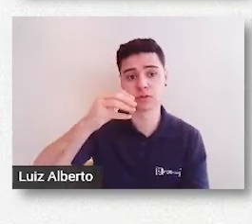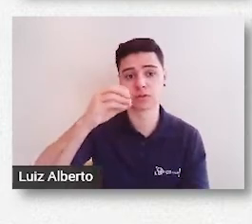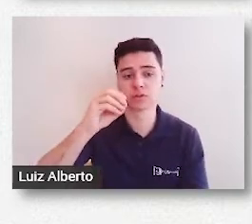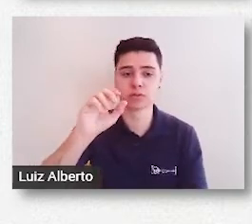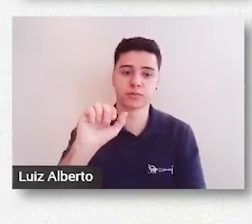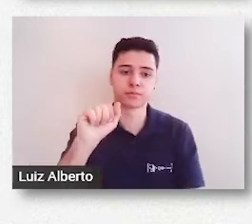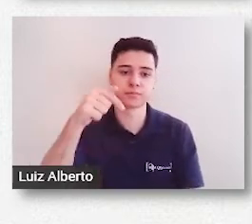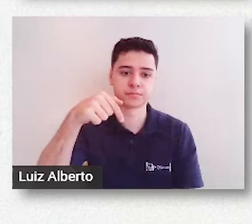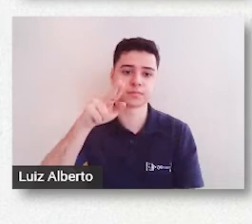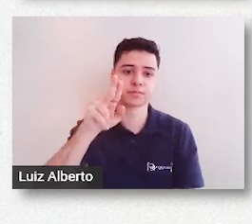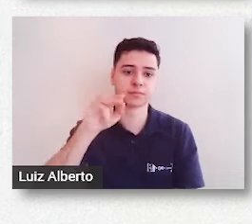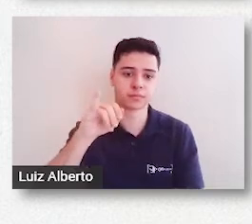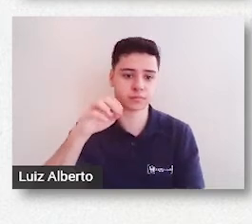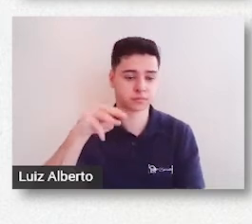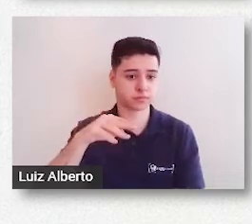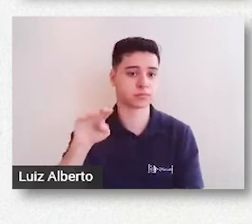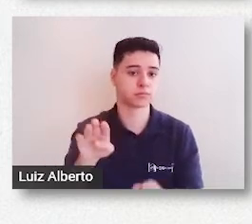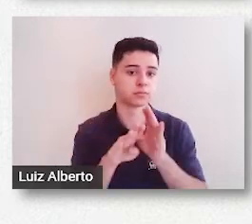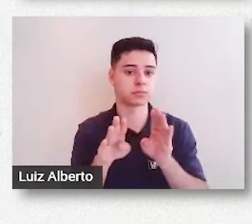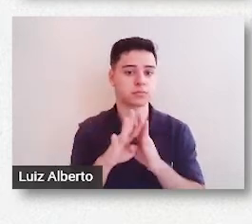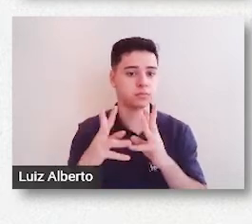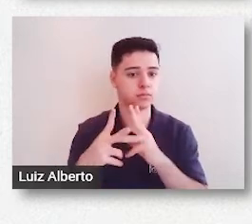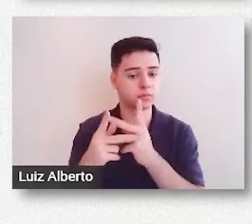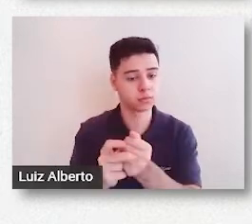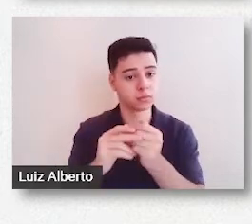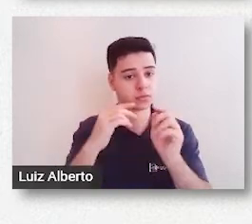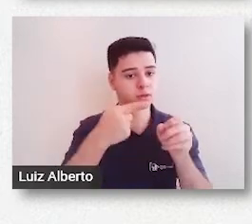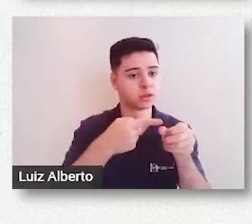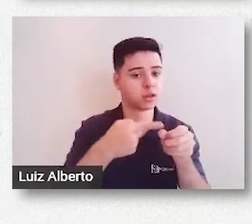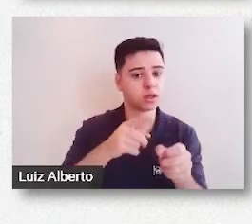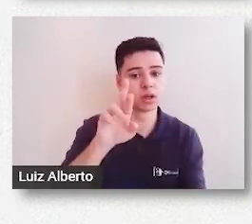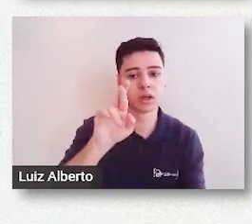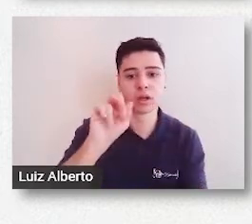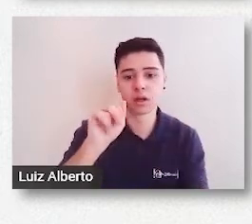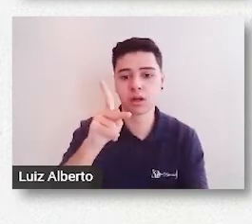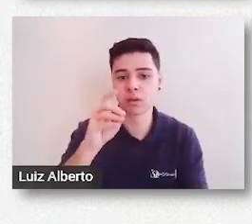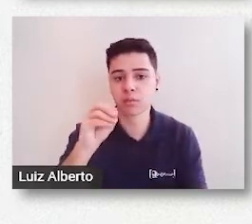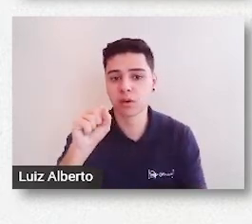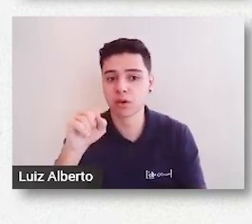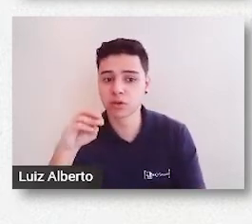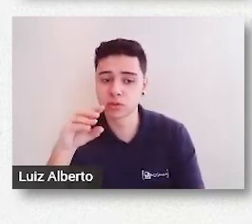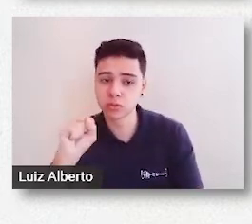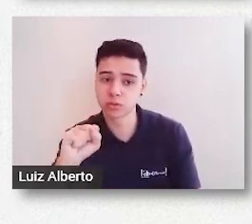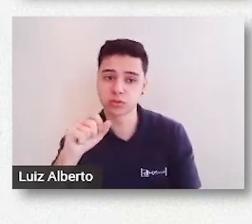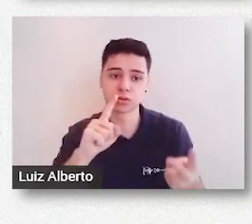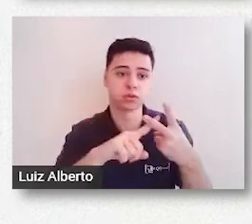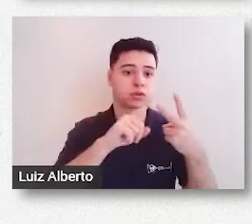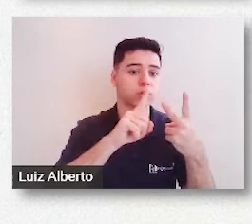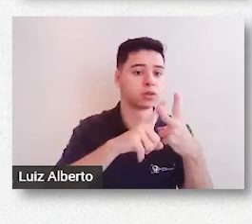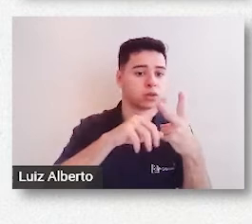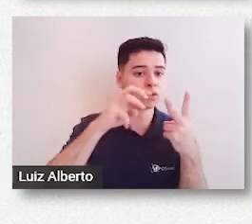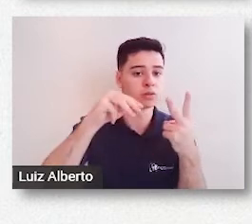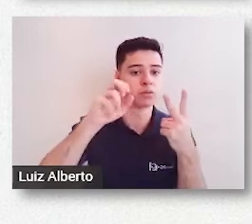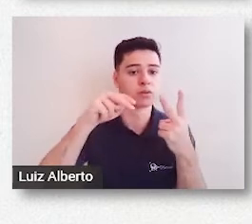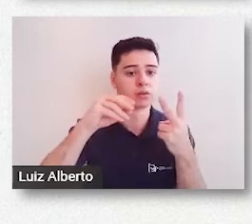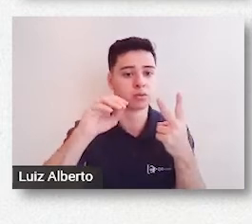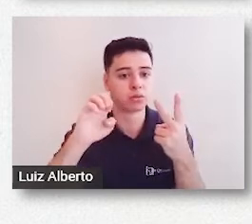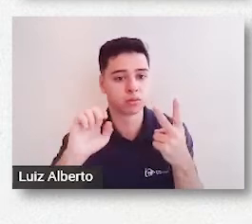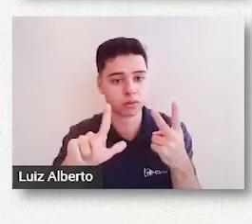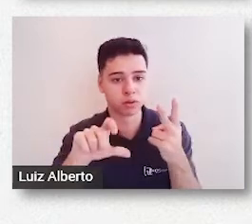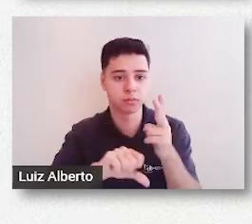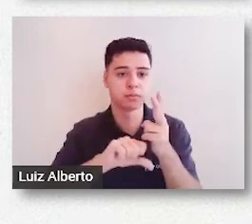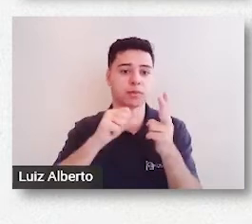também lá na matriz Nossa Senhora de Conceição de Raposos. O nosso São Manuel fica do primeiro episódio, né?